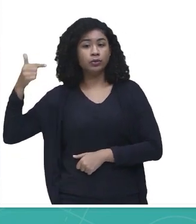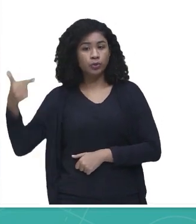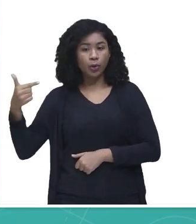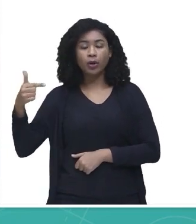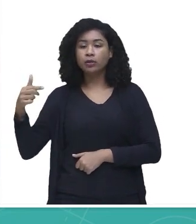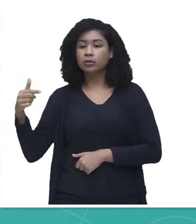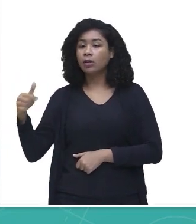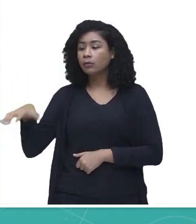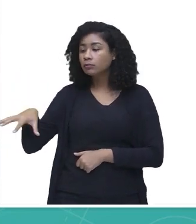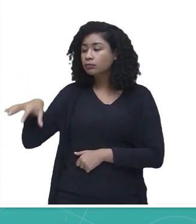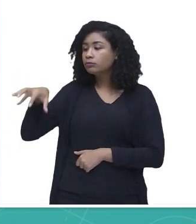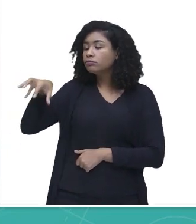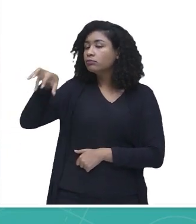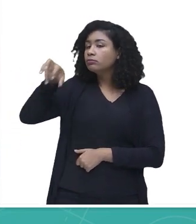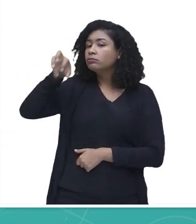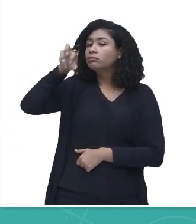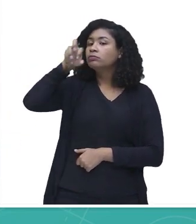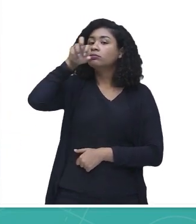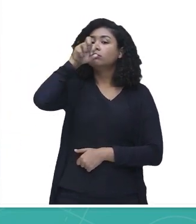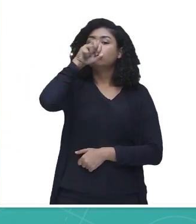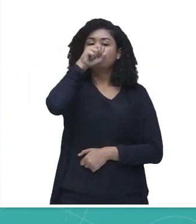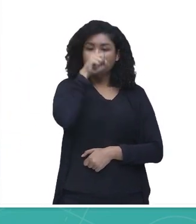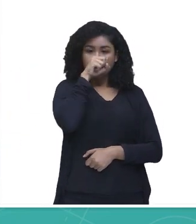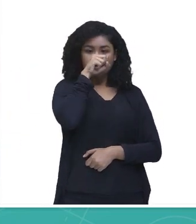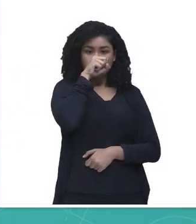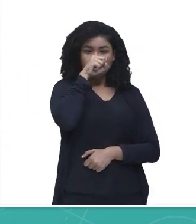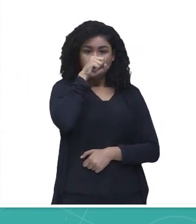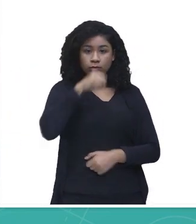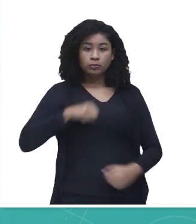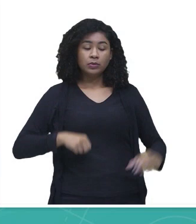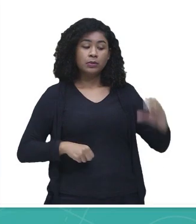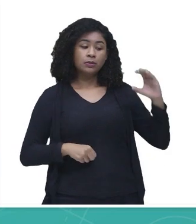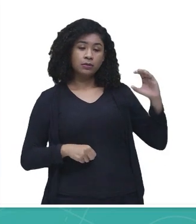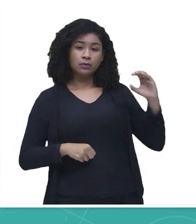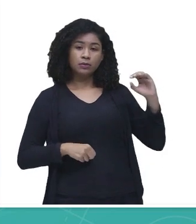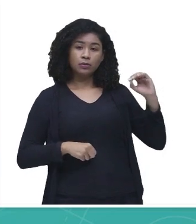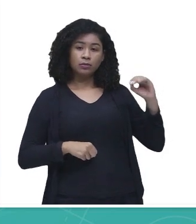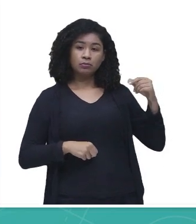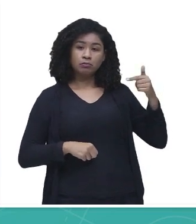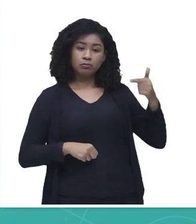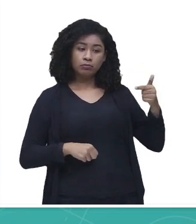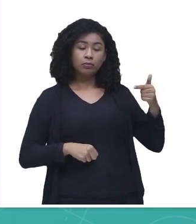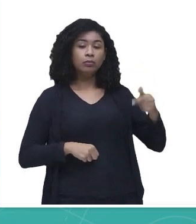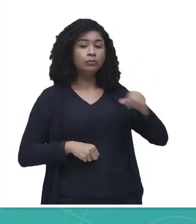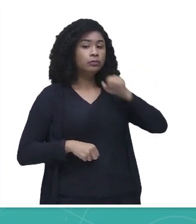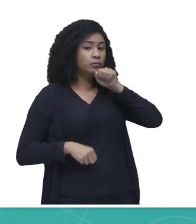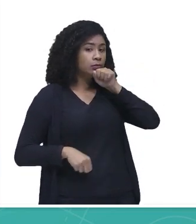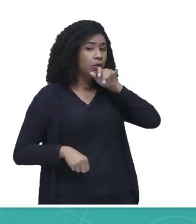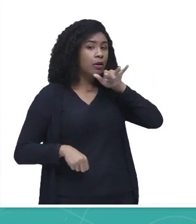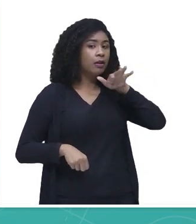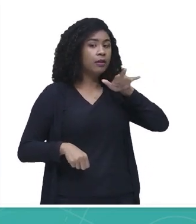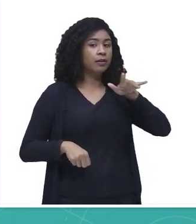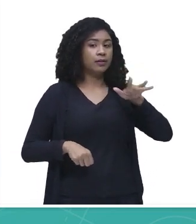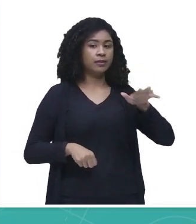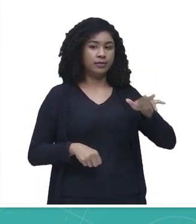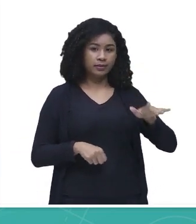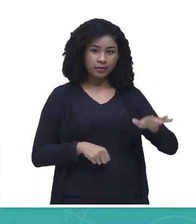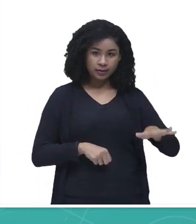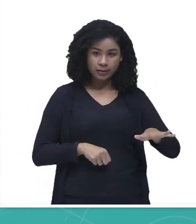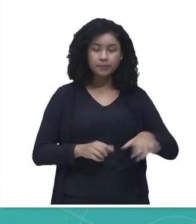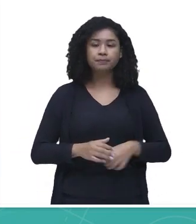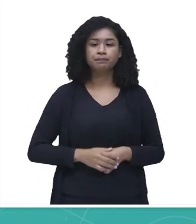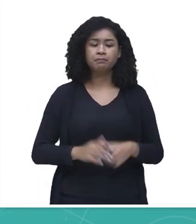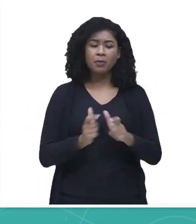ser liberado na atmosfera, tá bom? A maioria dos seres vivos tem órgãos especializados para